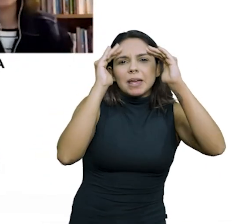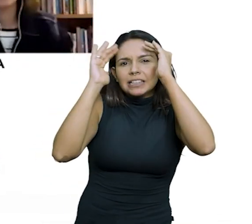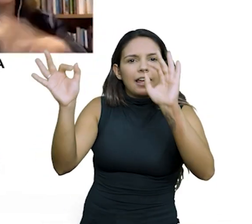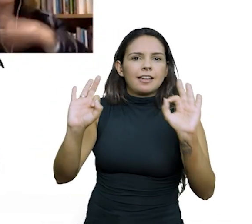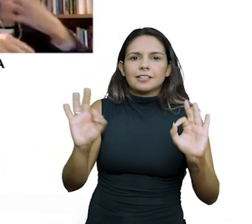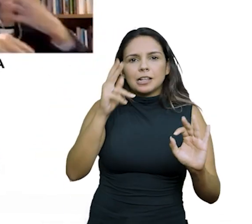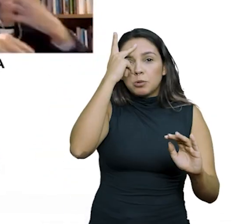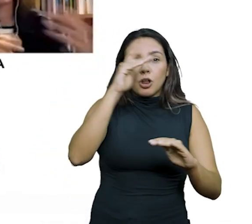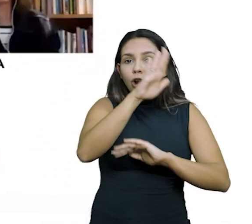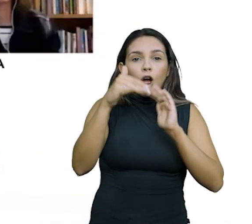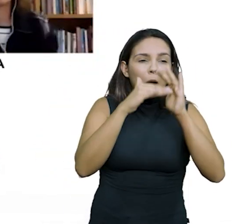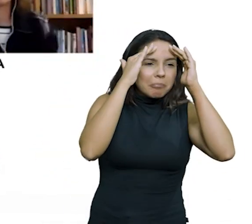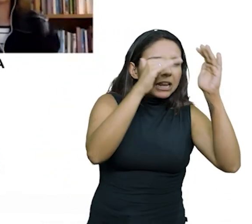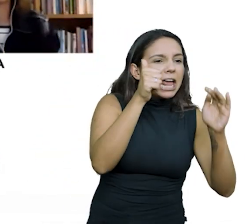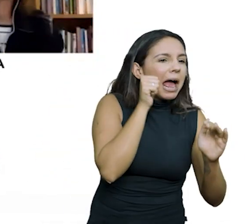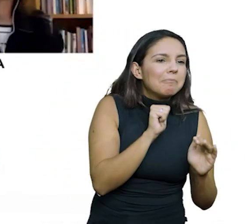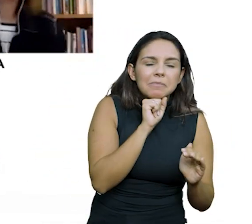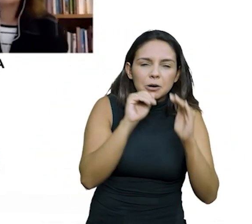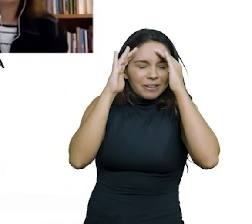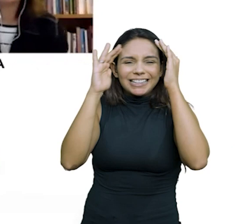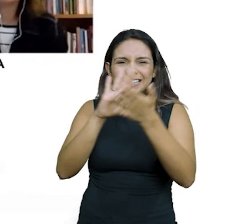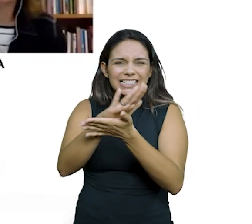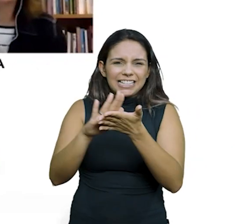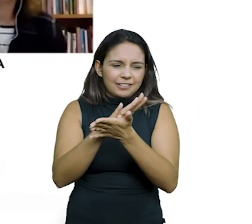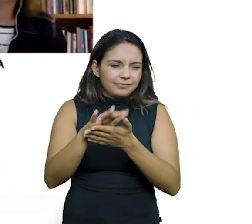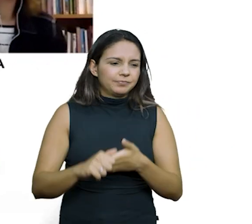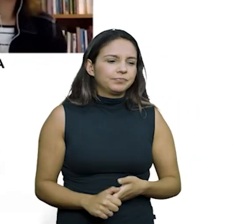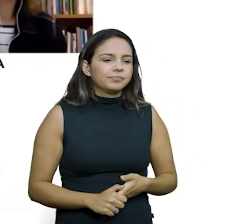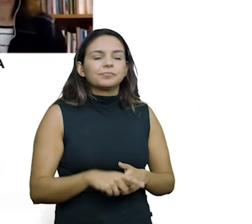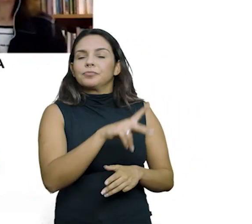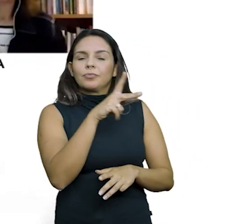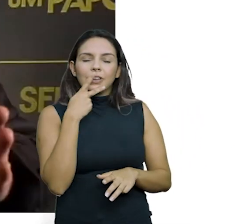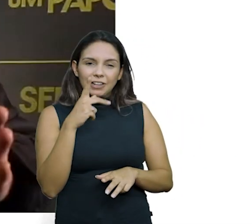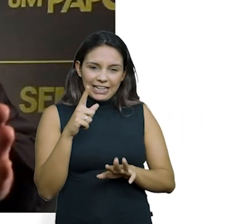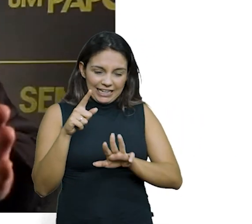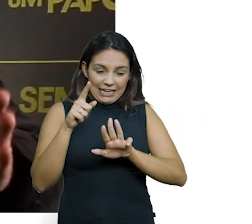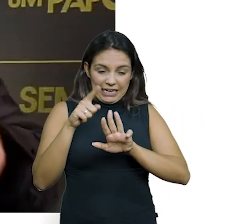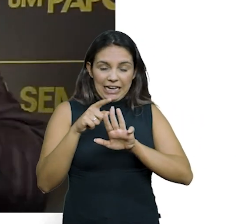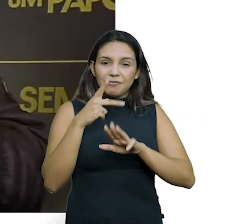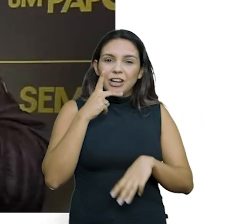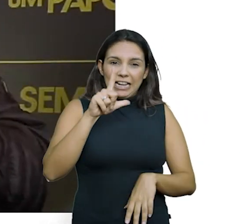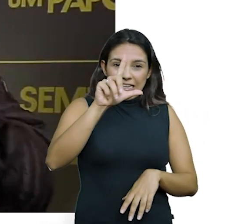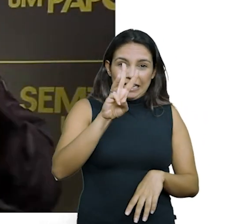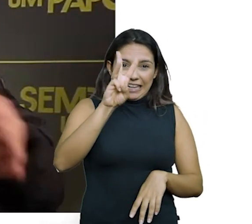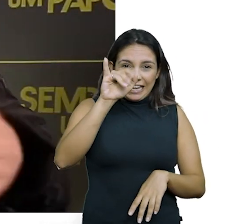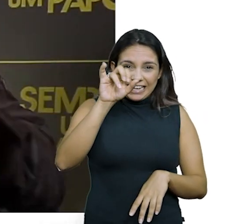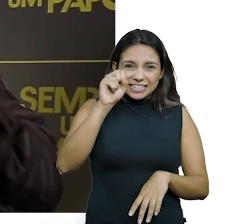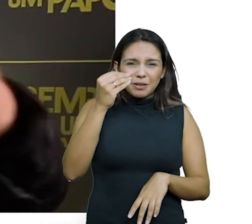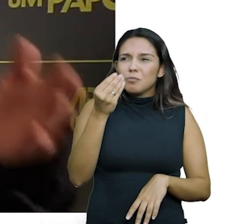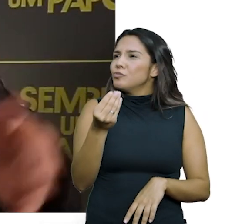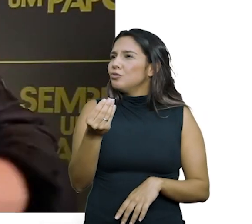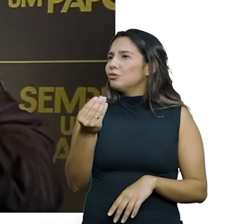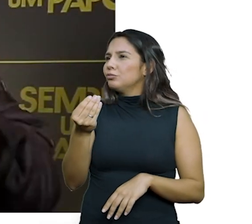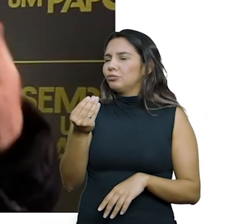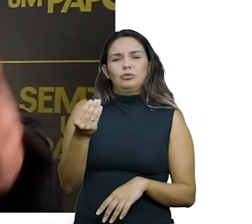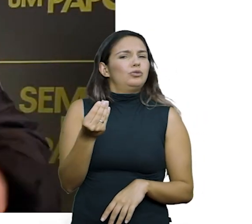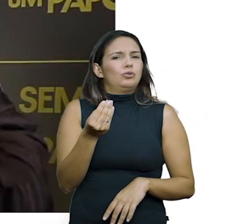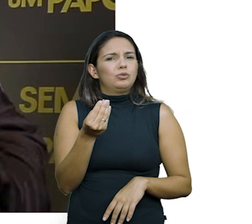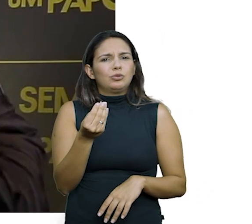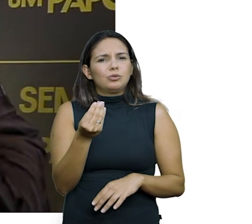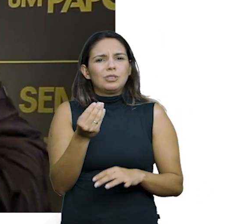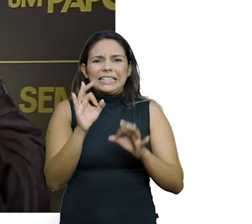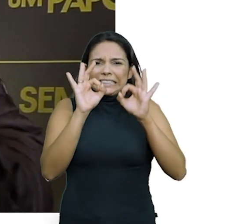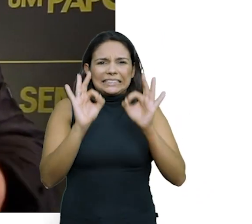atualidade está do de cabeça para Leminski baixo. é uma coisa desafiadora. Eu acho que dá para ler todos os poemas do Leminski e eles serem usados